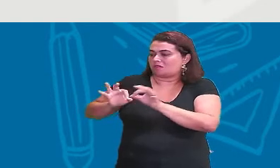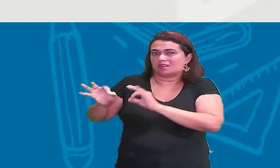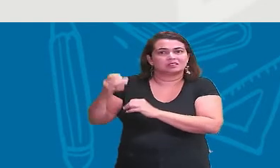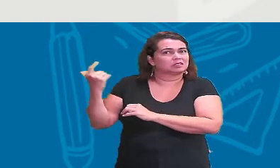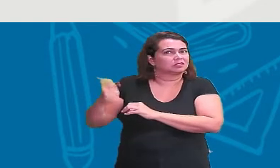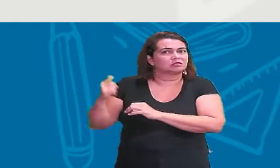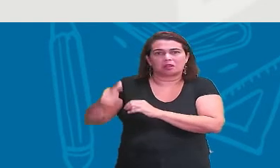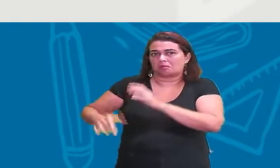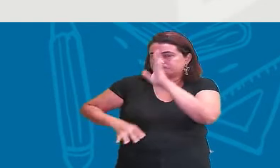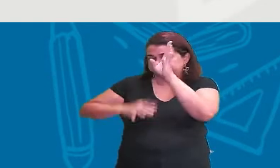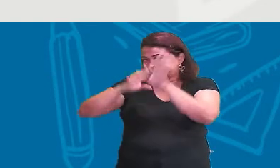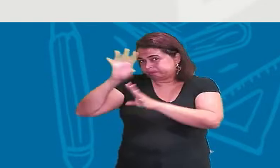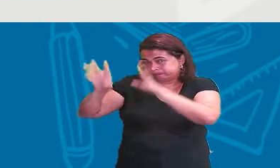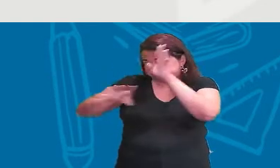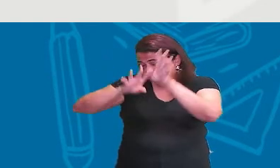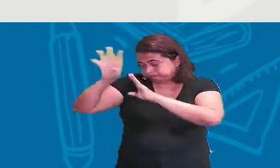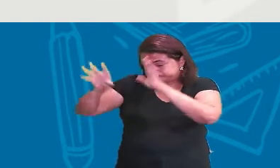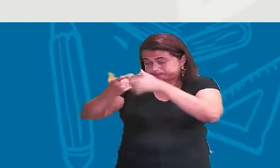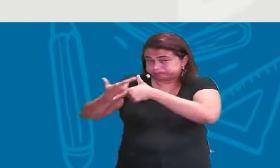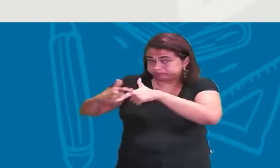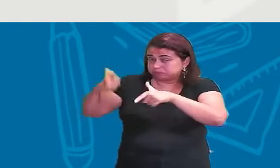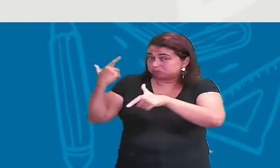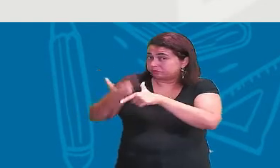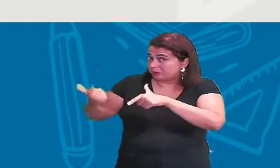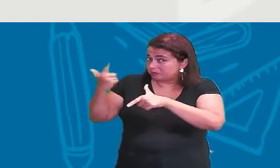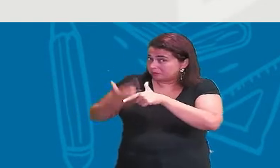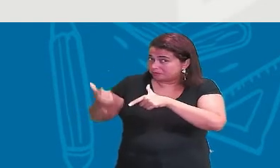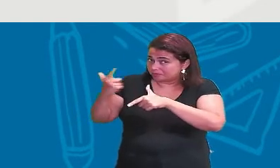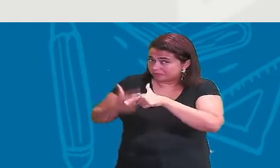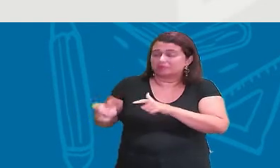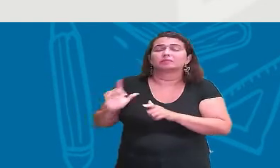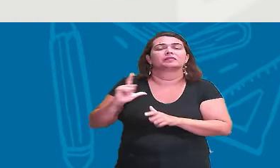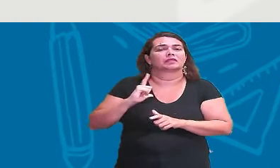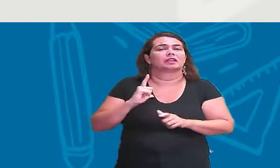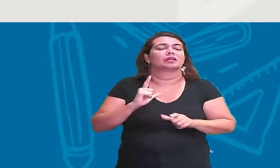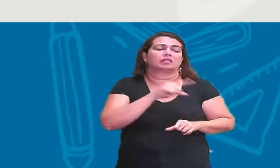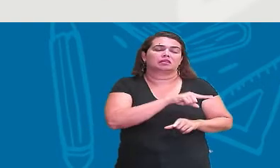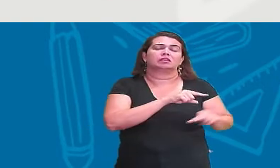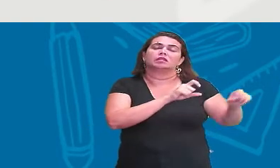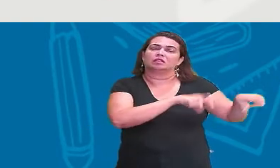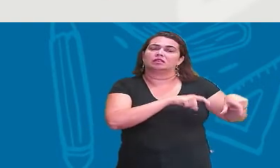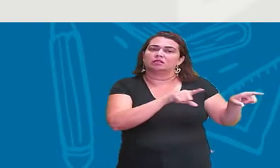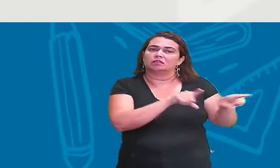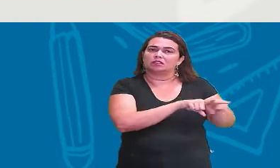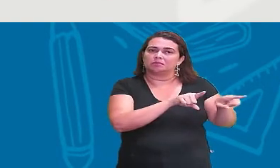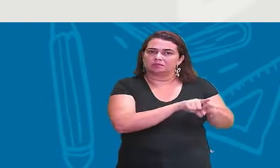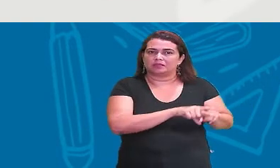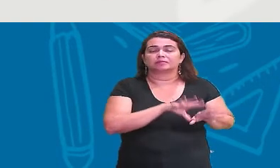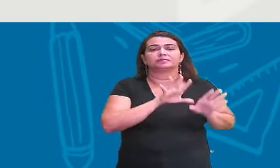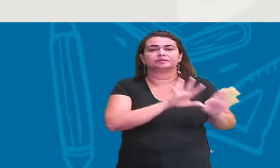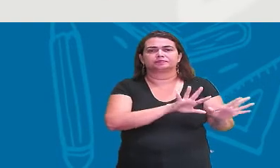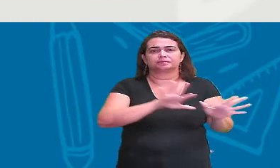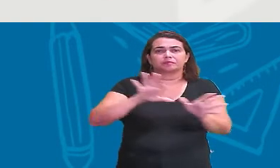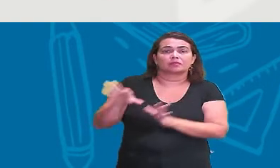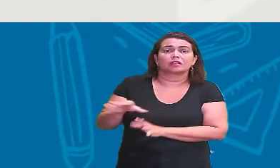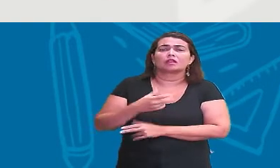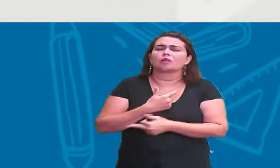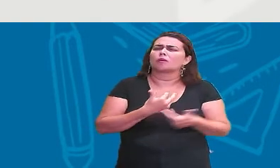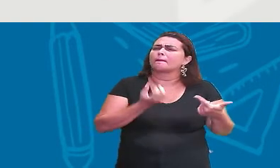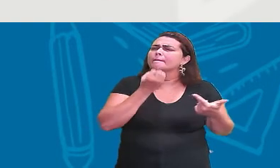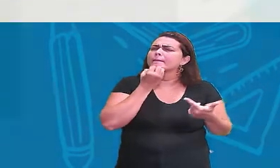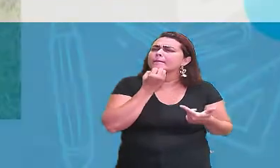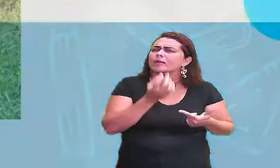também, tá? Os benefícios: diminuição das horas de trabalho no campo com a utilização